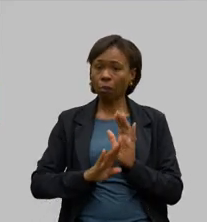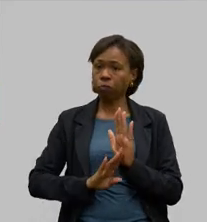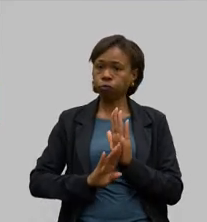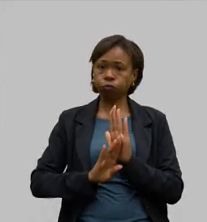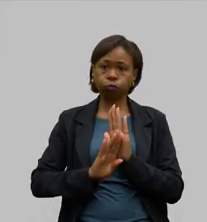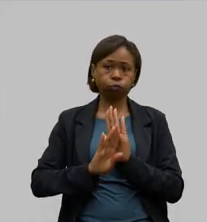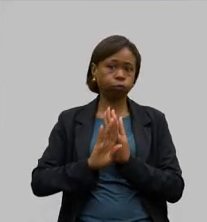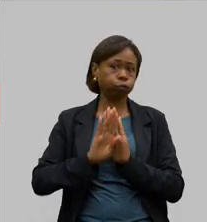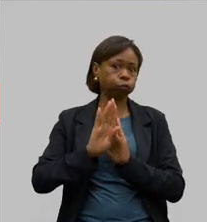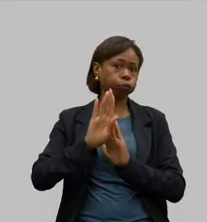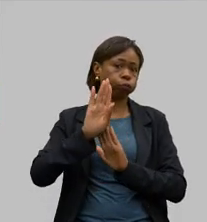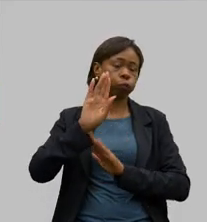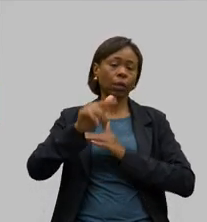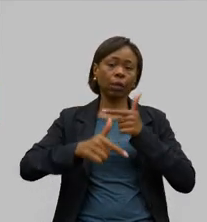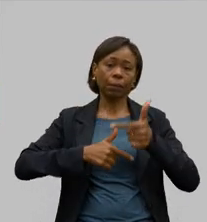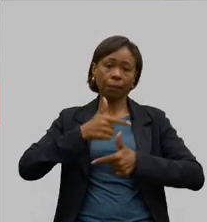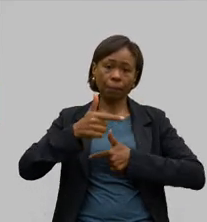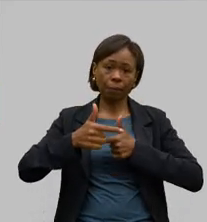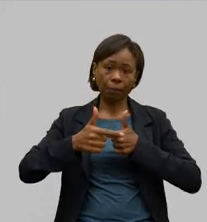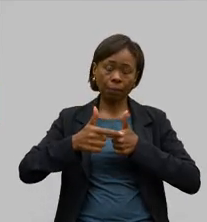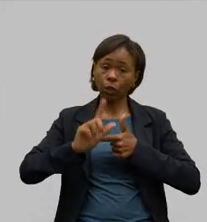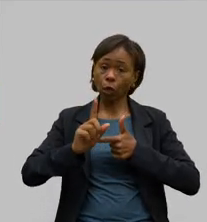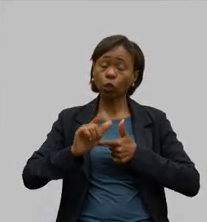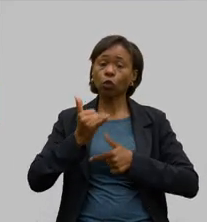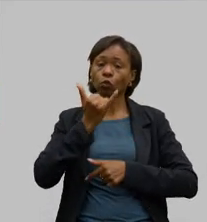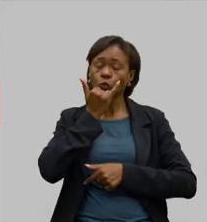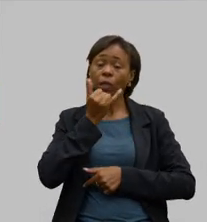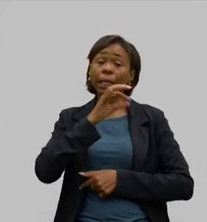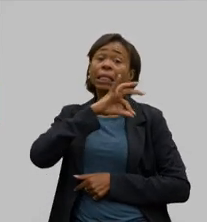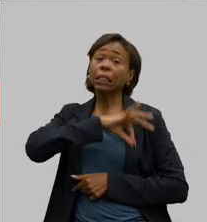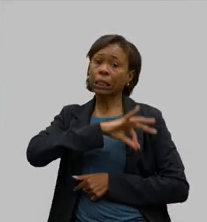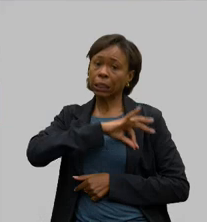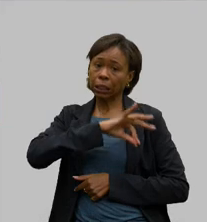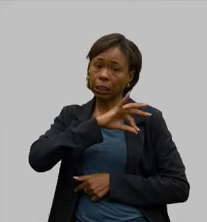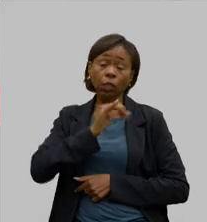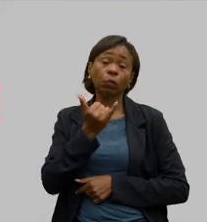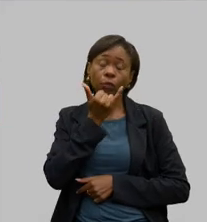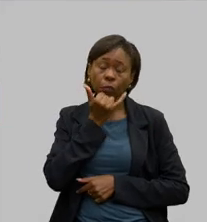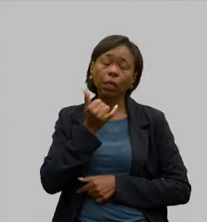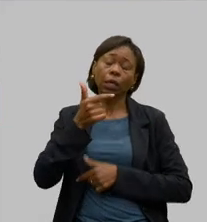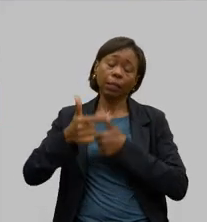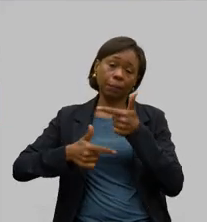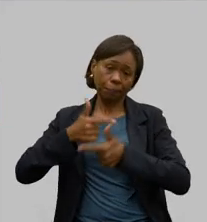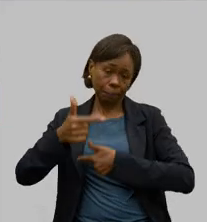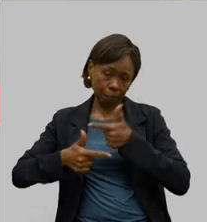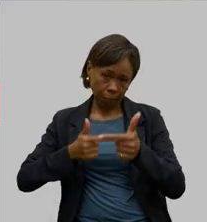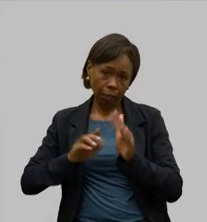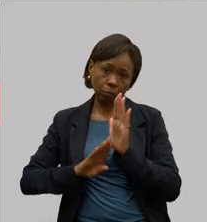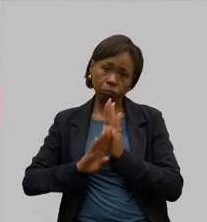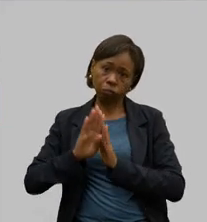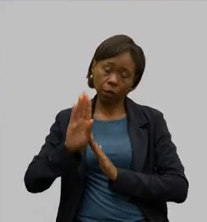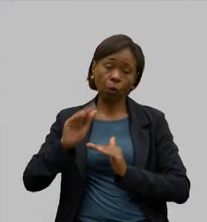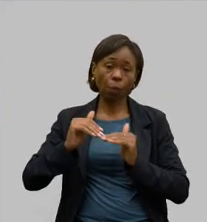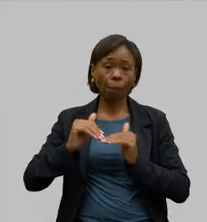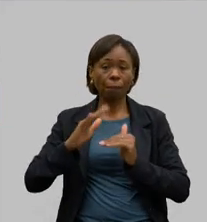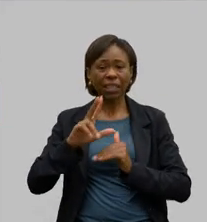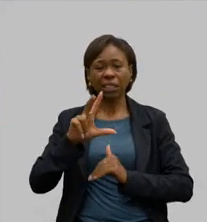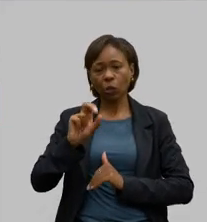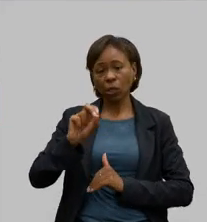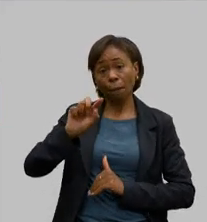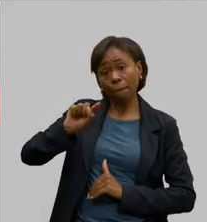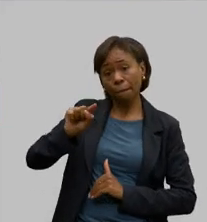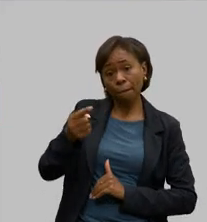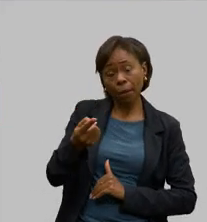eh de renda desculpe o maior gerador de emprego no estado de Minas Gerais aí com 50.000 novos empregos isso é o novo